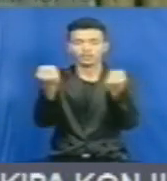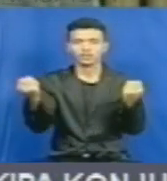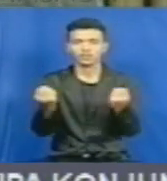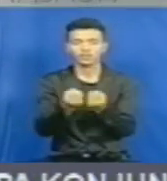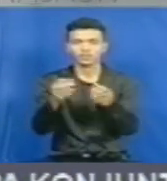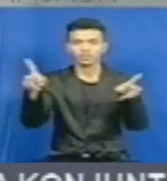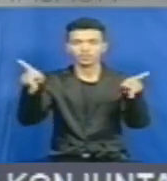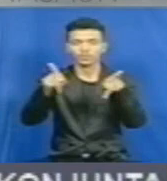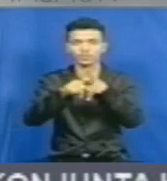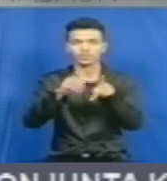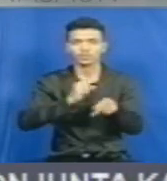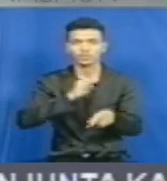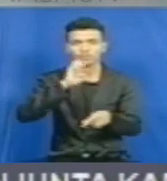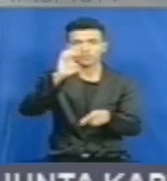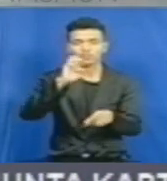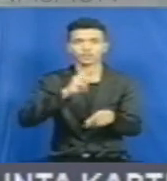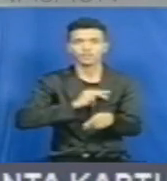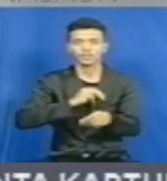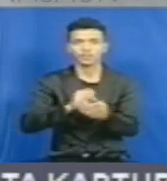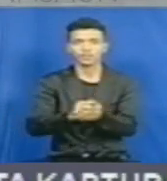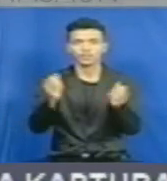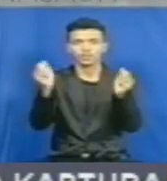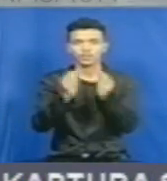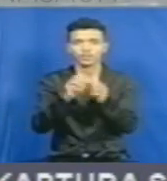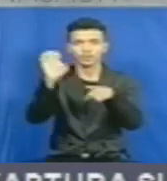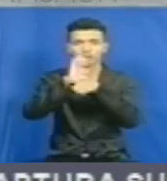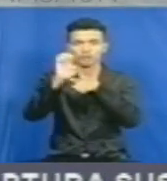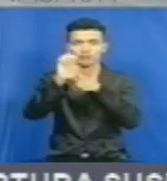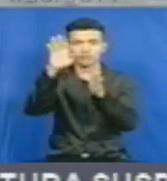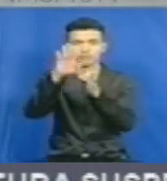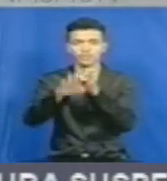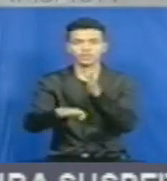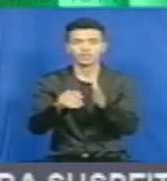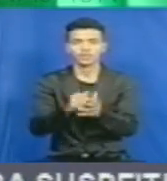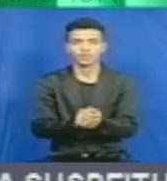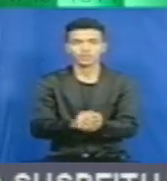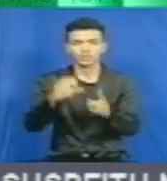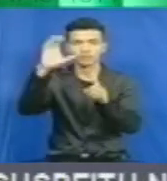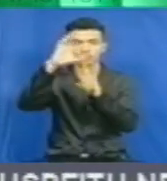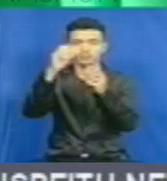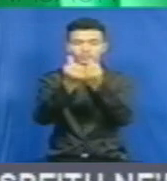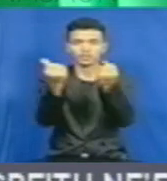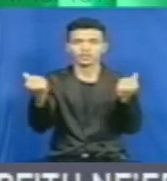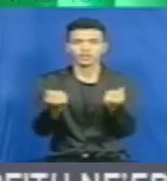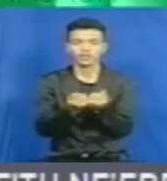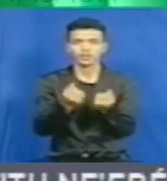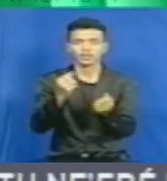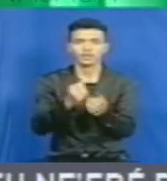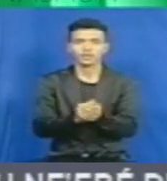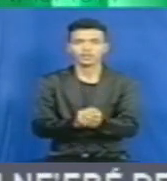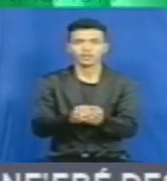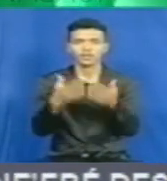Jolarua, posto administrativo Same Nebeho Rendimento Economia Kik. Chefe aldeia Urufu Francisco